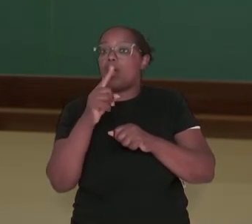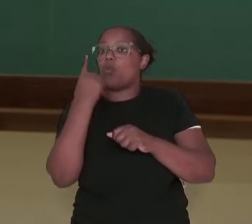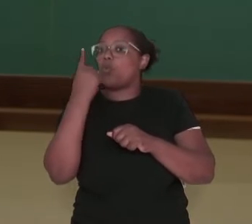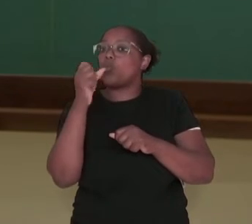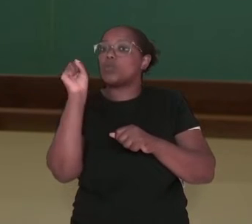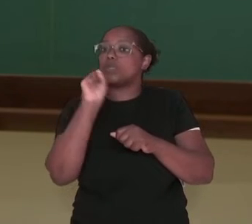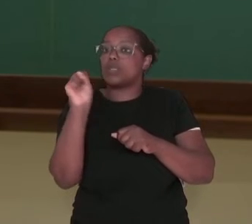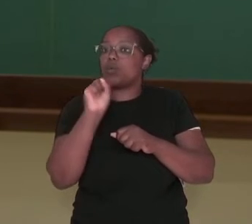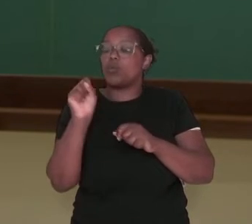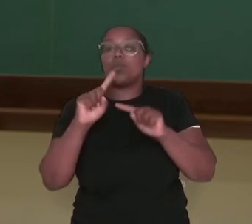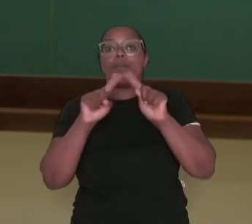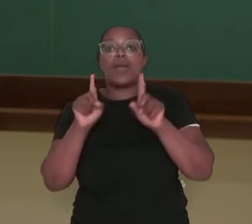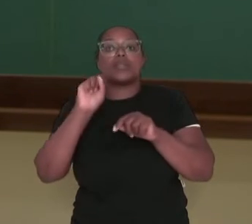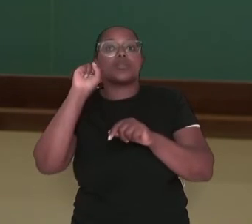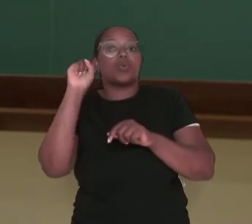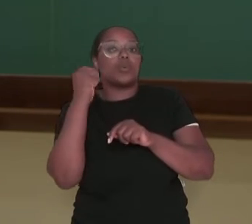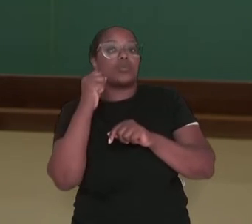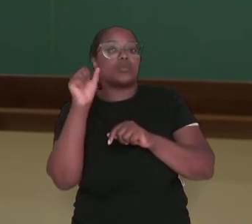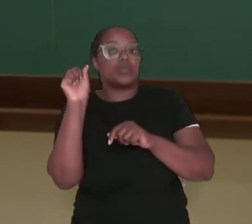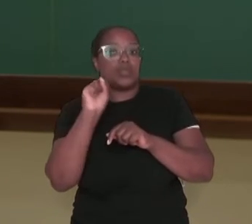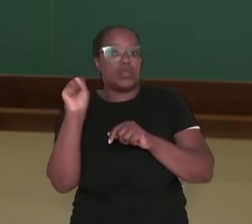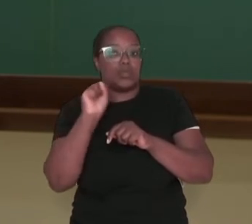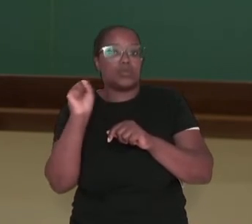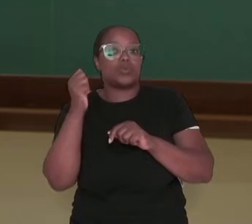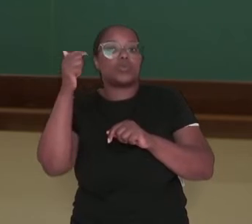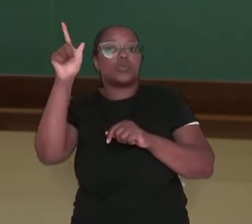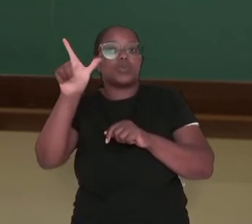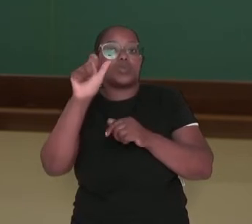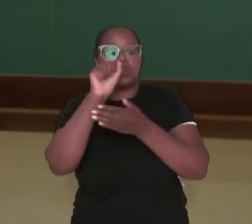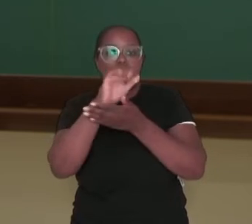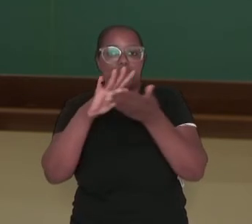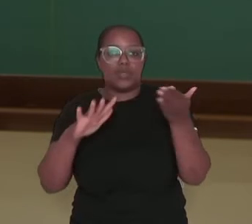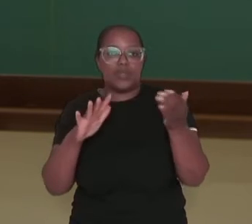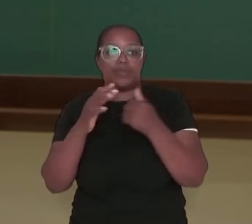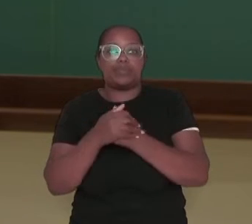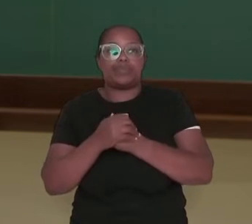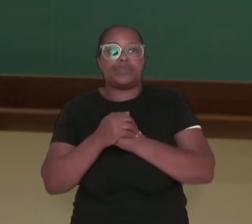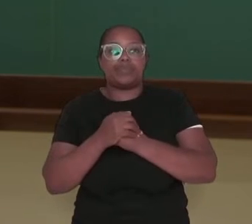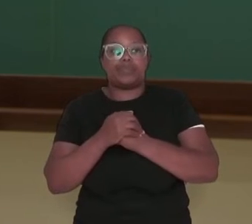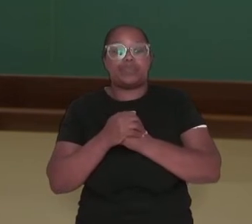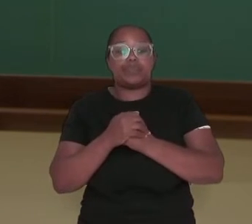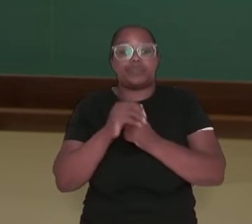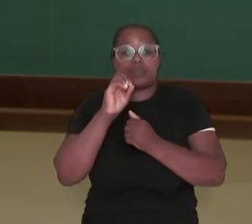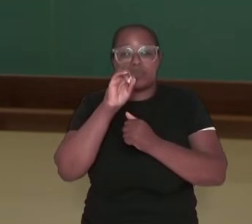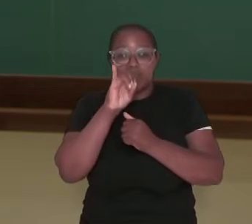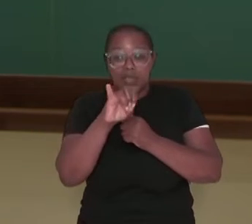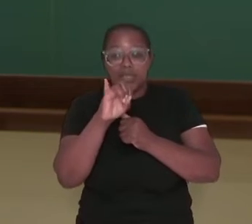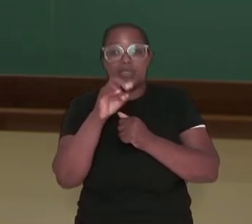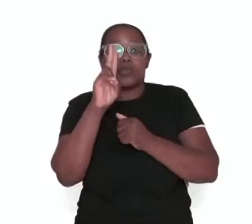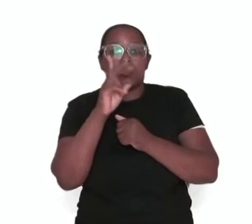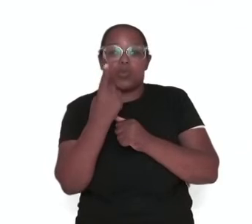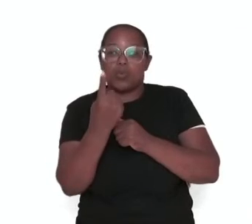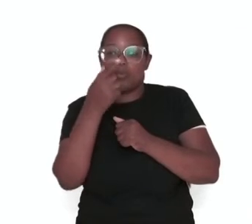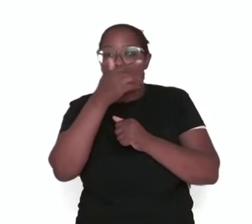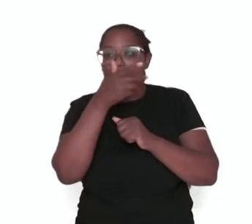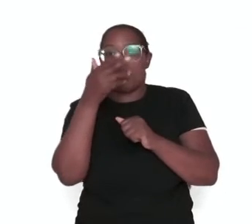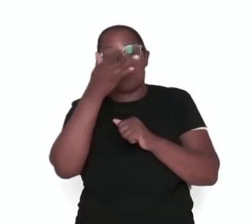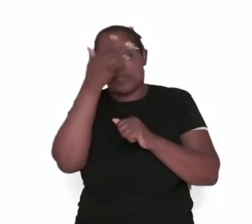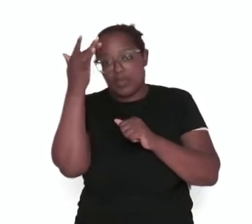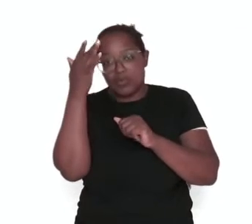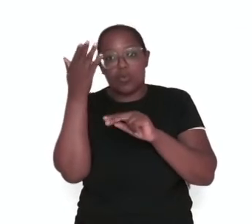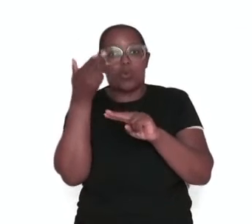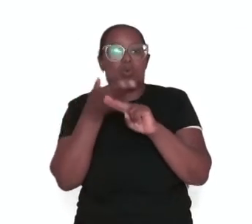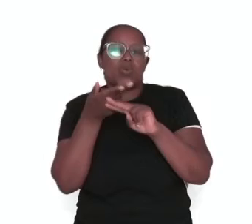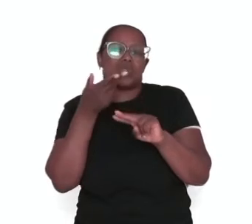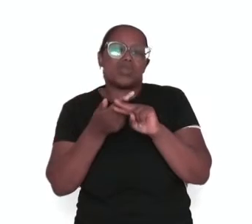8 segundos. Ok? Próximo exercício. Se um usuário com a internet de